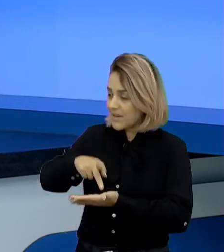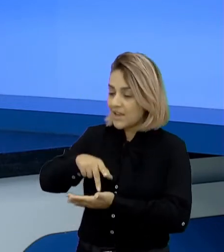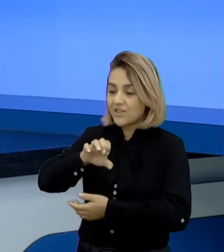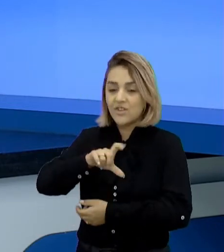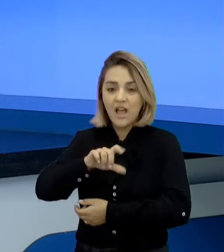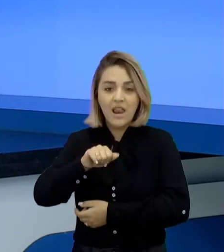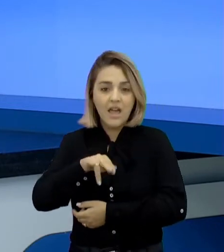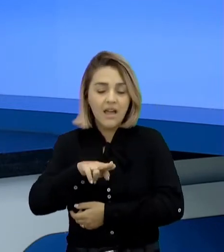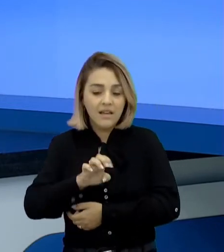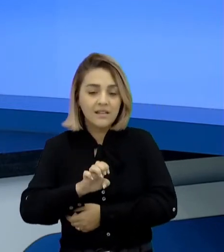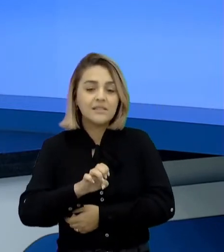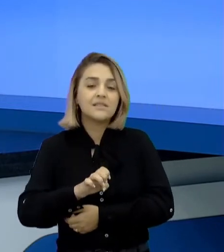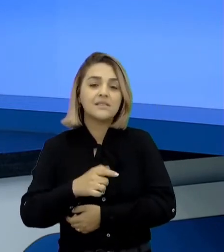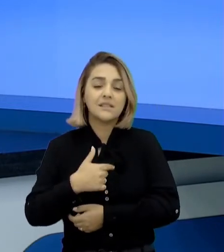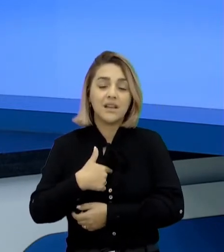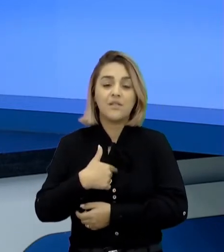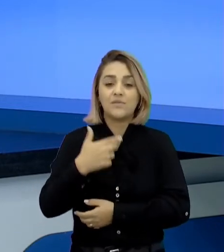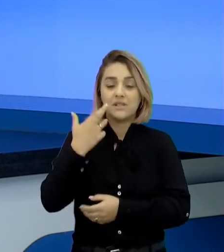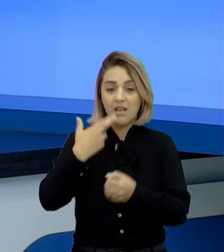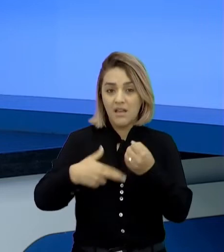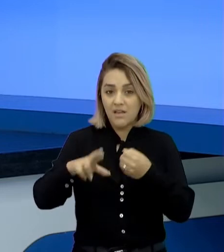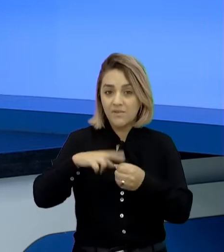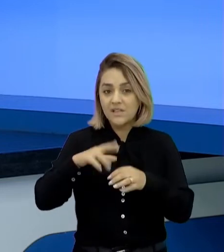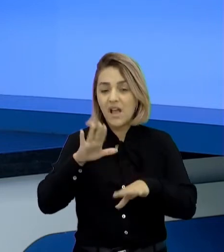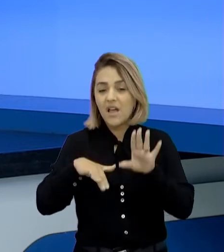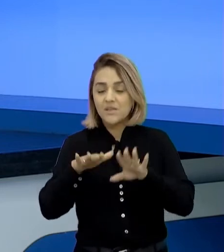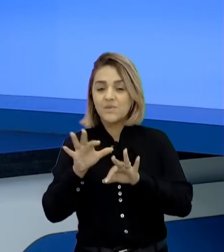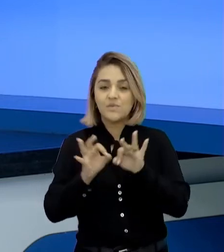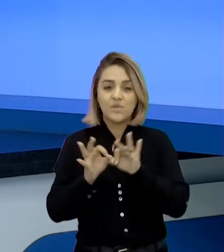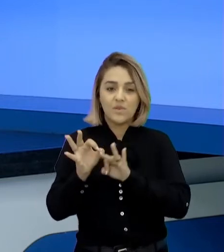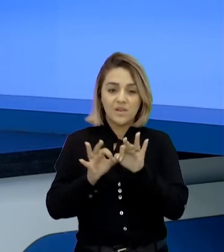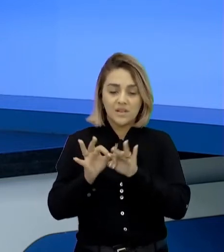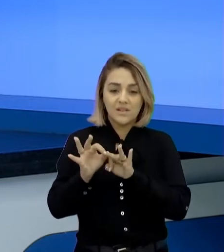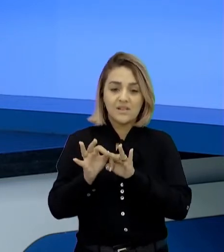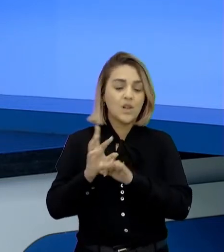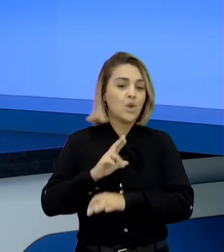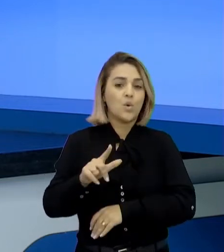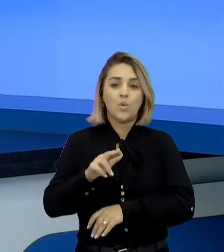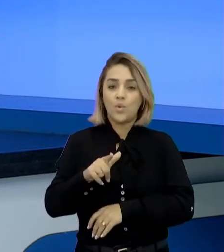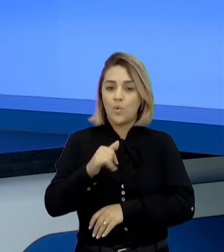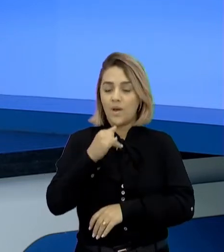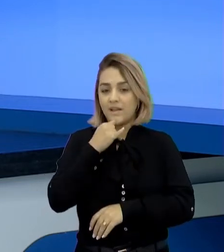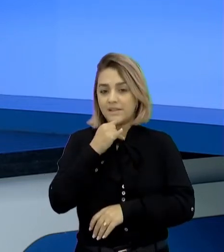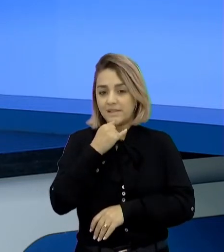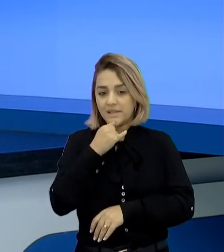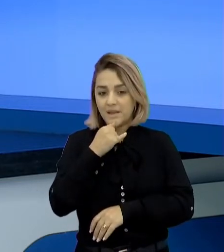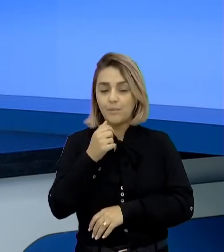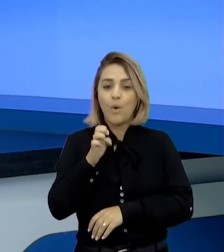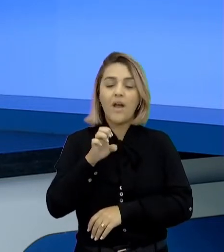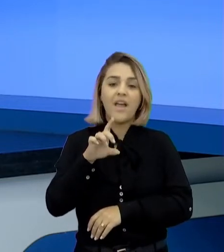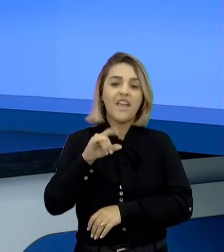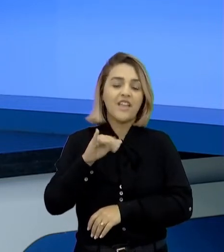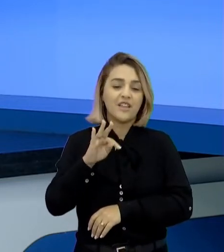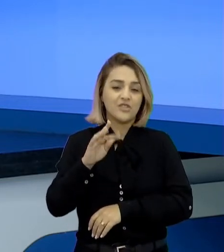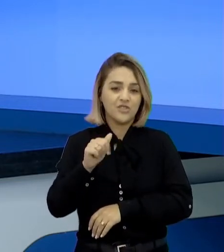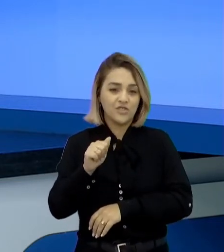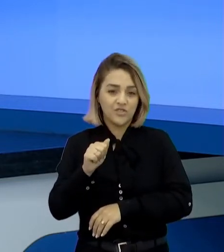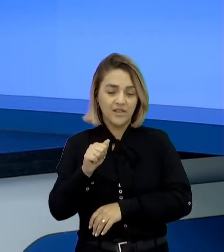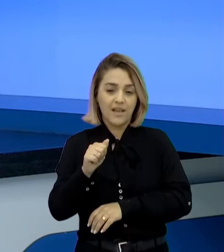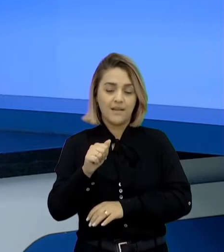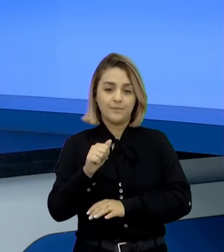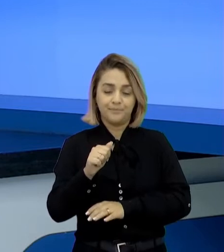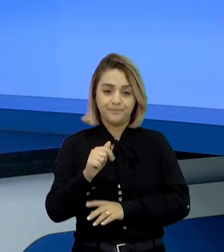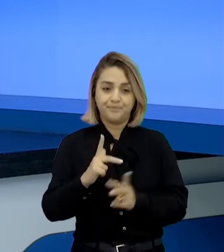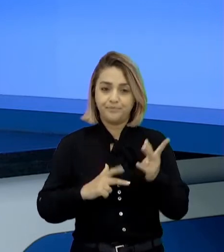revisar aí você acaba fazendo uma edição, não é o editar de